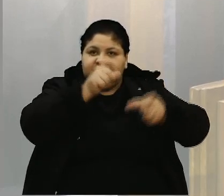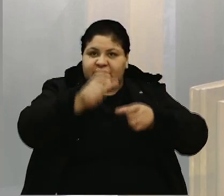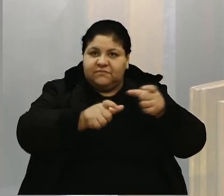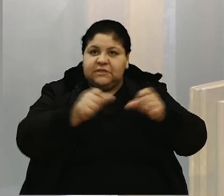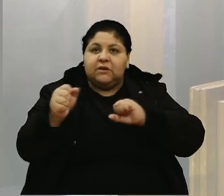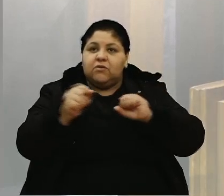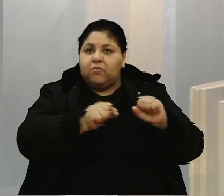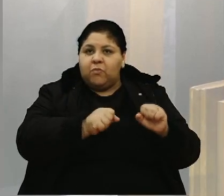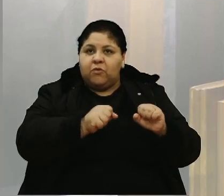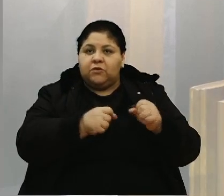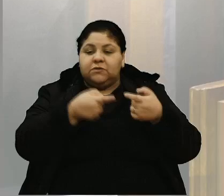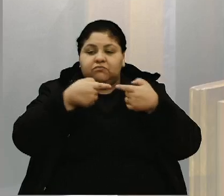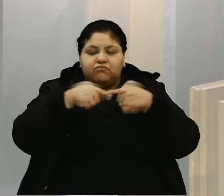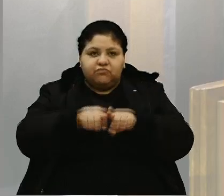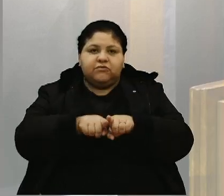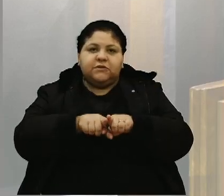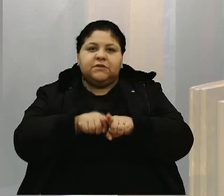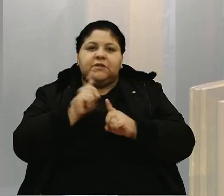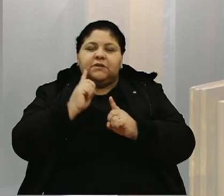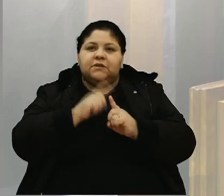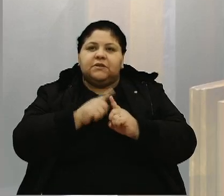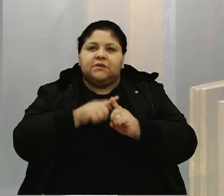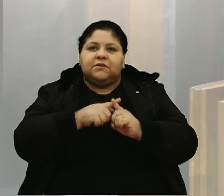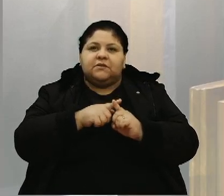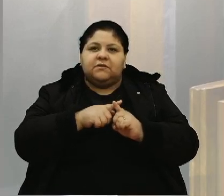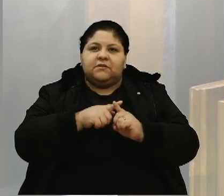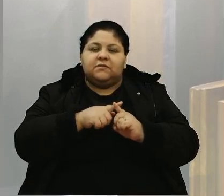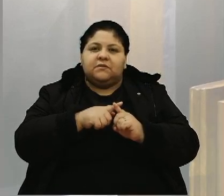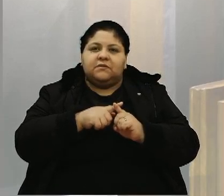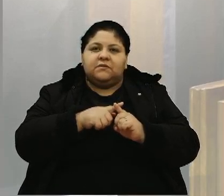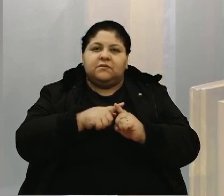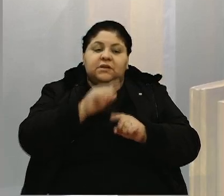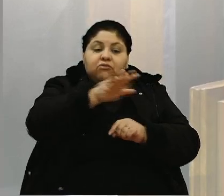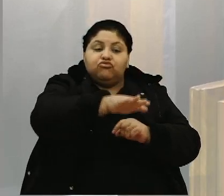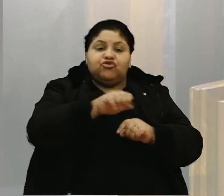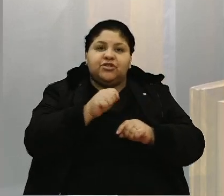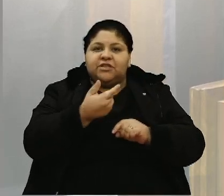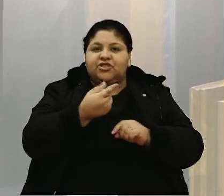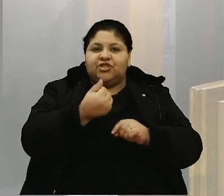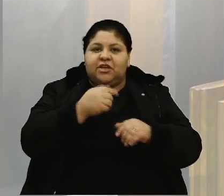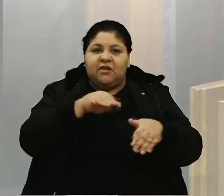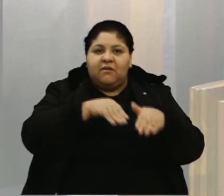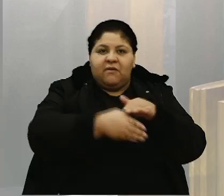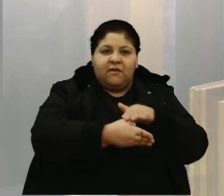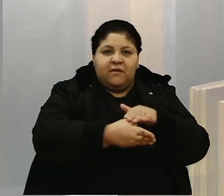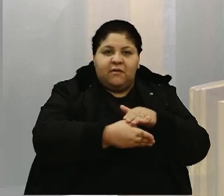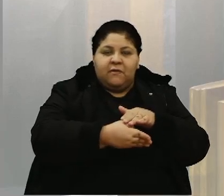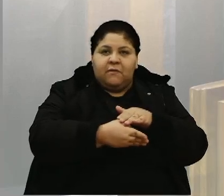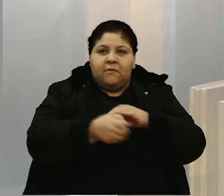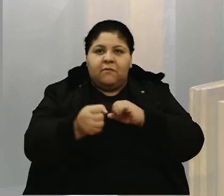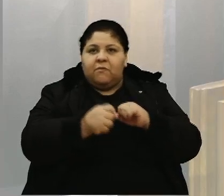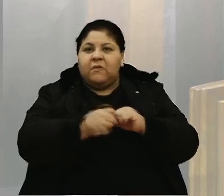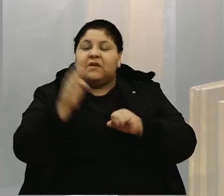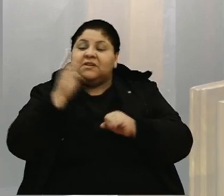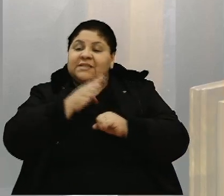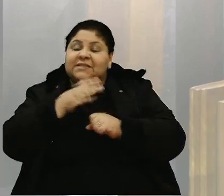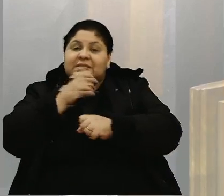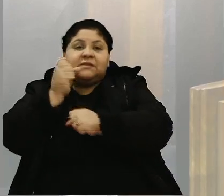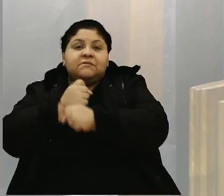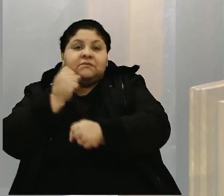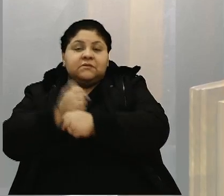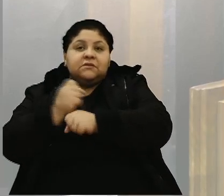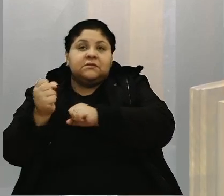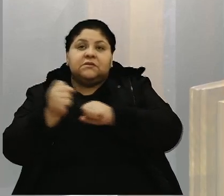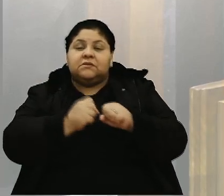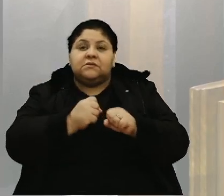possa fazer parcerias, porque daí a gente não onera o cofre público, que às vezes não tem dinheiro, a gente pode acelerar essas obras e